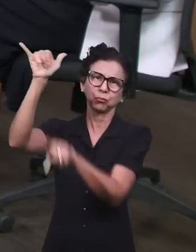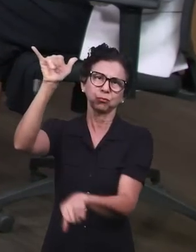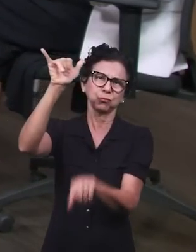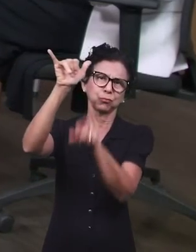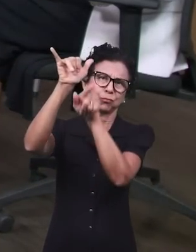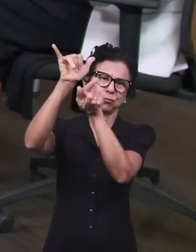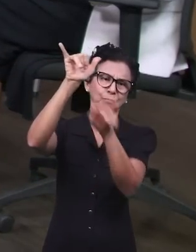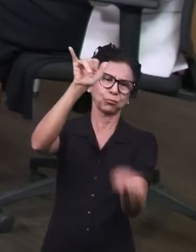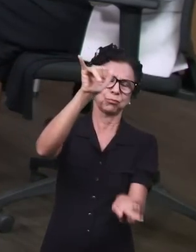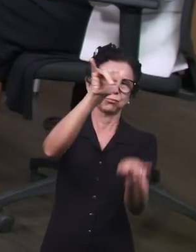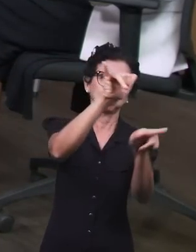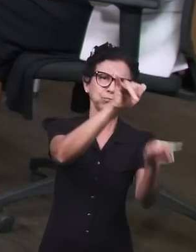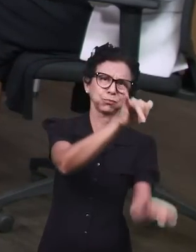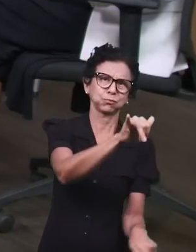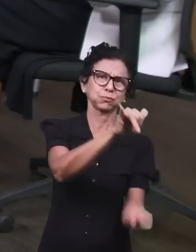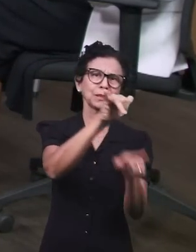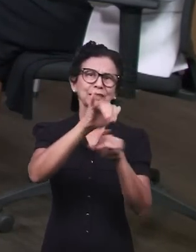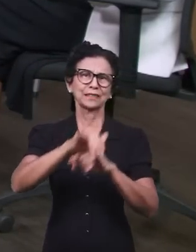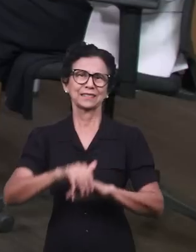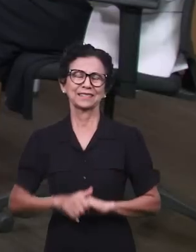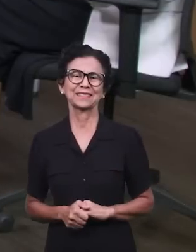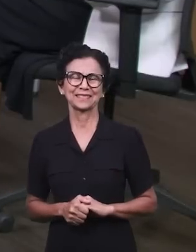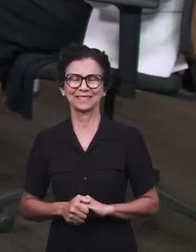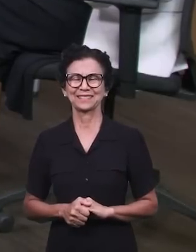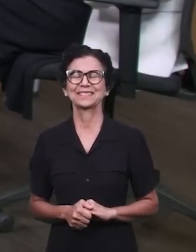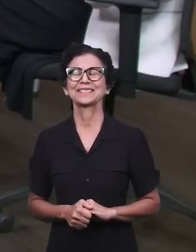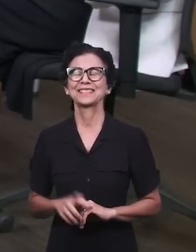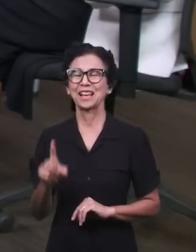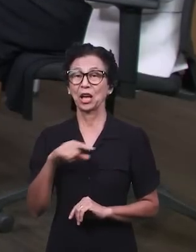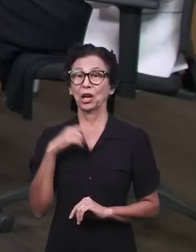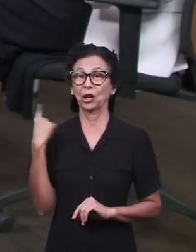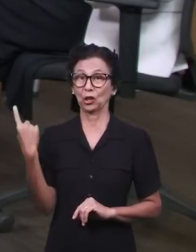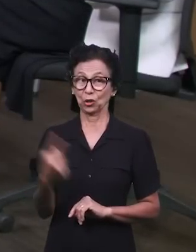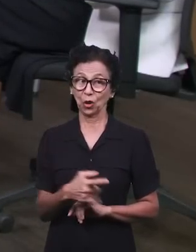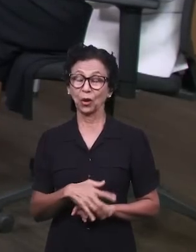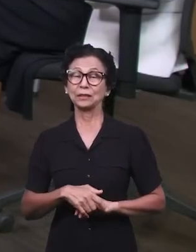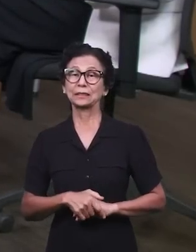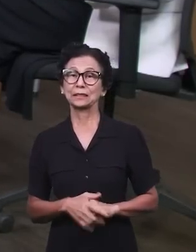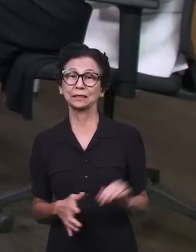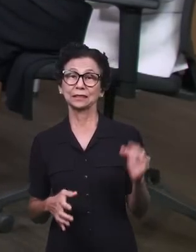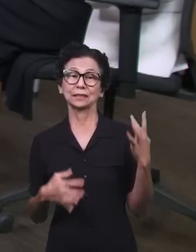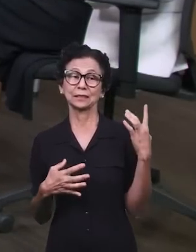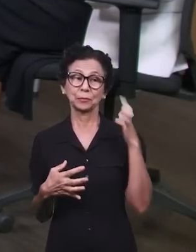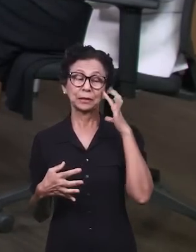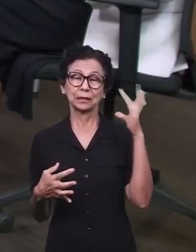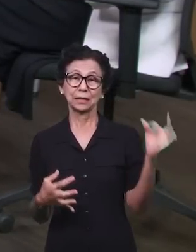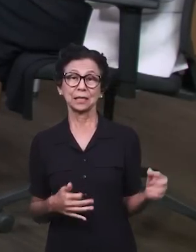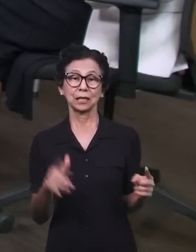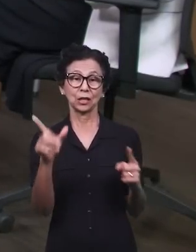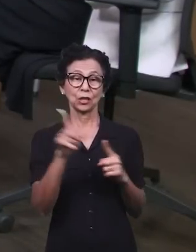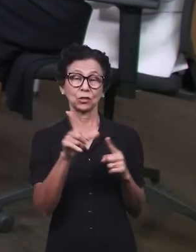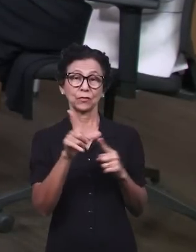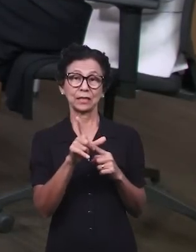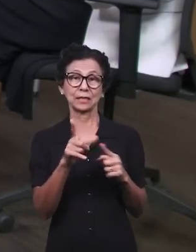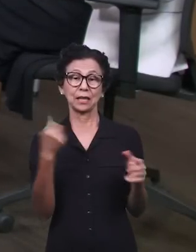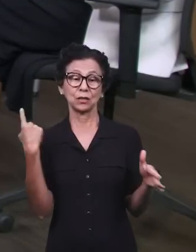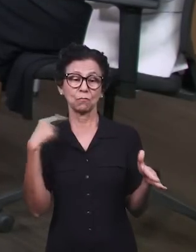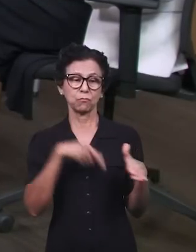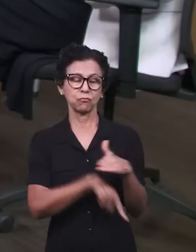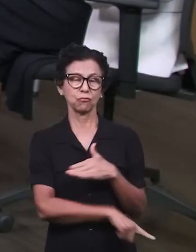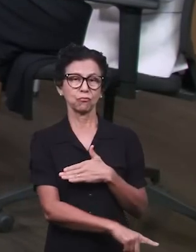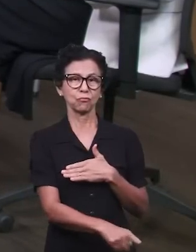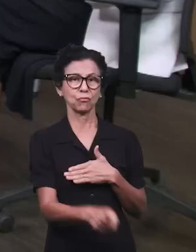Anti-inferno. As portas do inferno não prevalecerão contra ela, né? Contra a igreja fiel do Senhor. Então é um bunker que